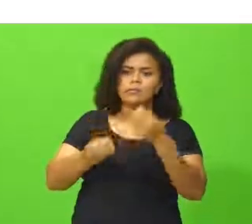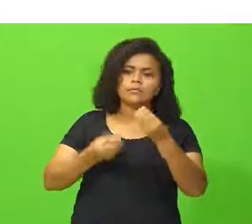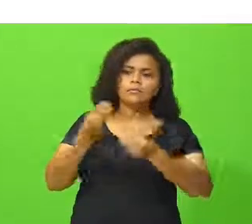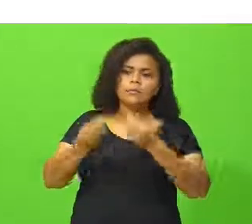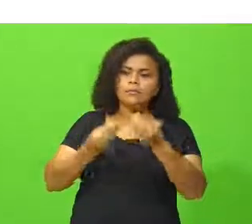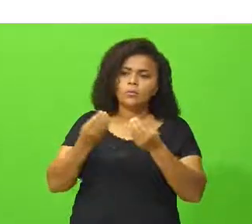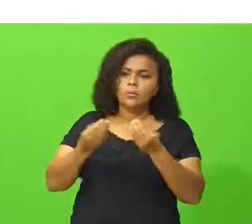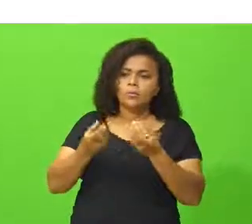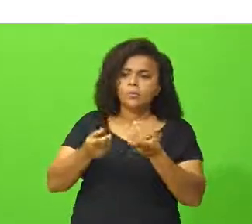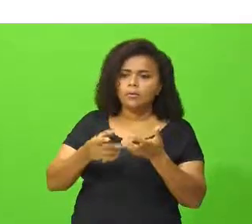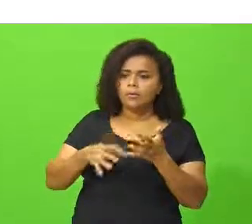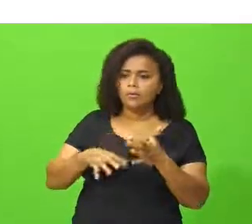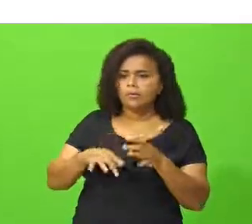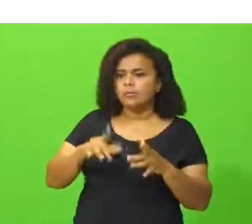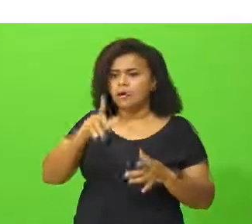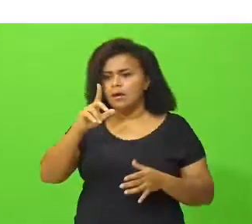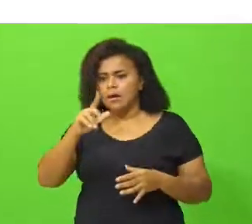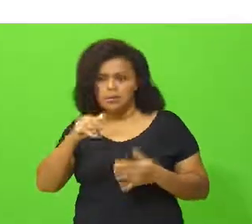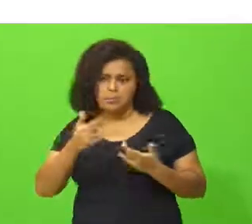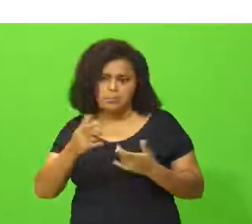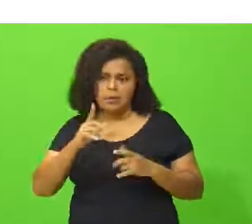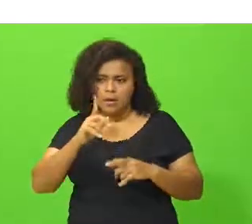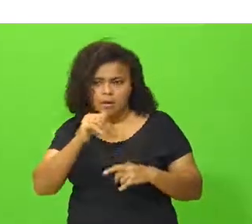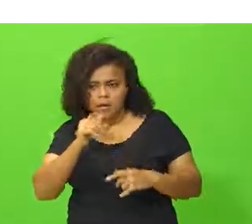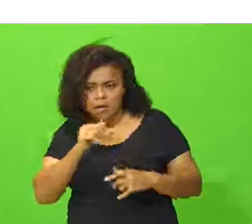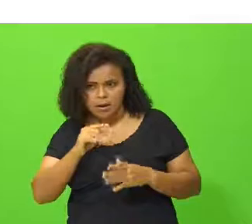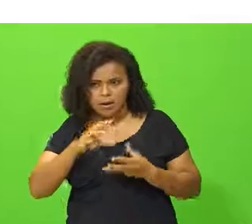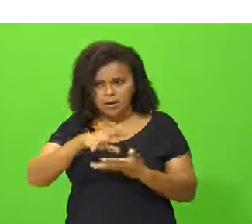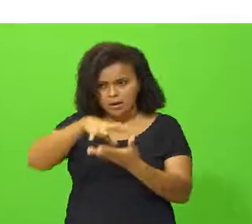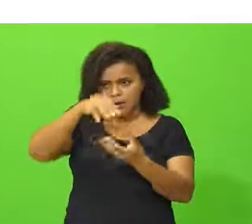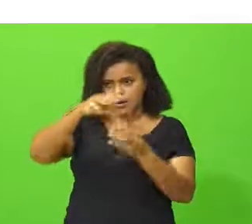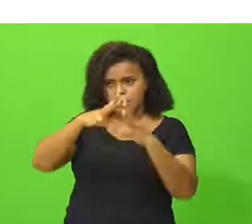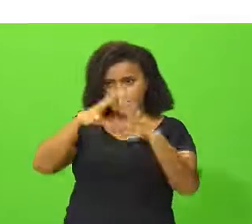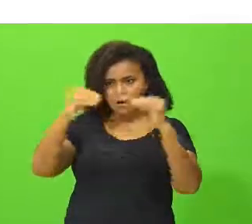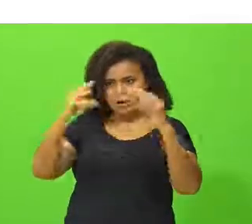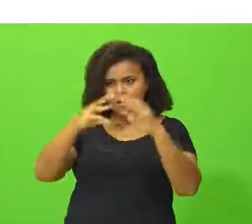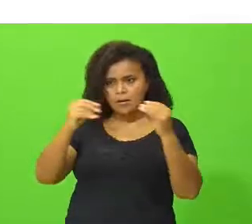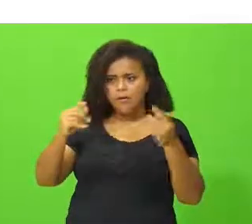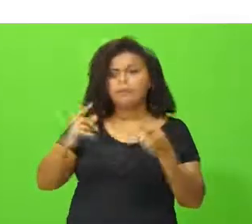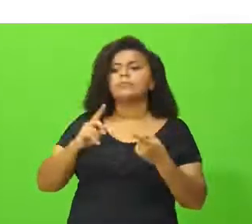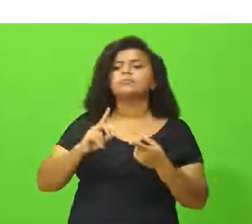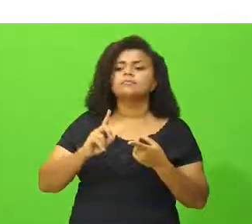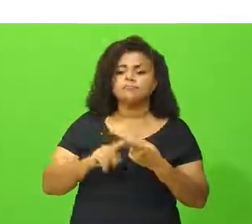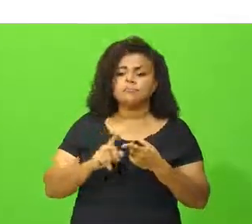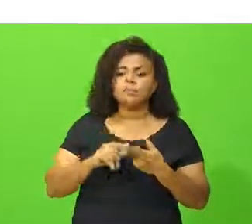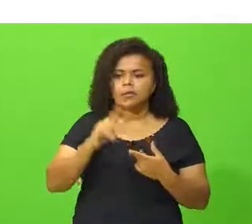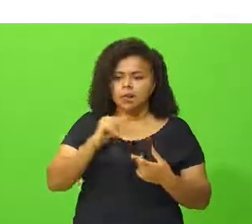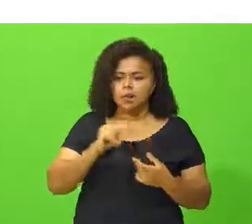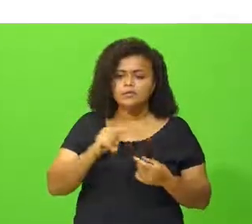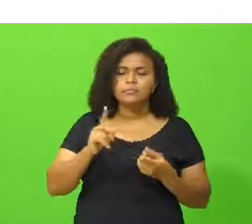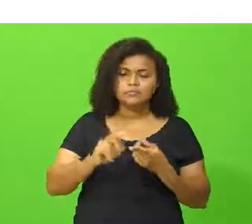resíduos, resíduos sejam eles sólidos ou gasosos, né, lançado, e líquidos inclusive,